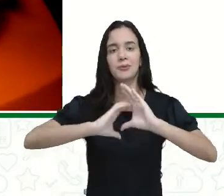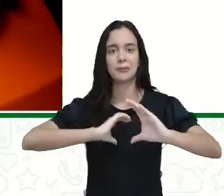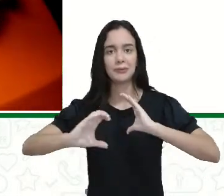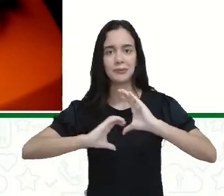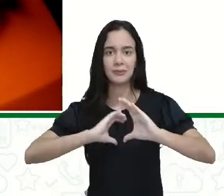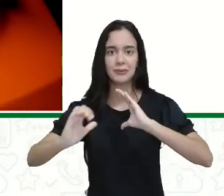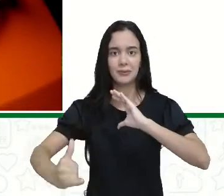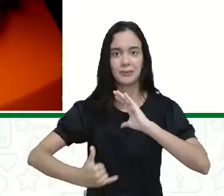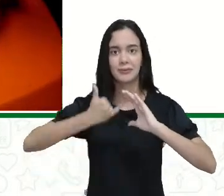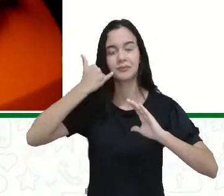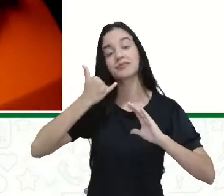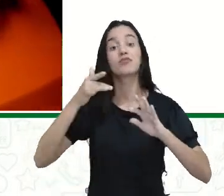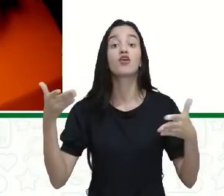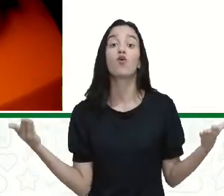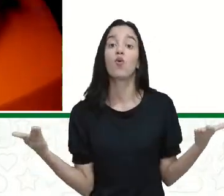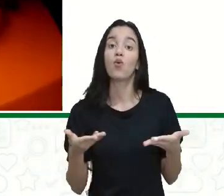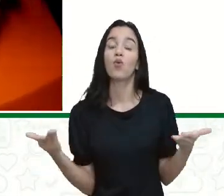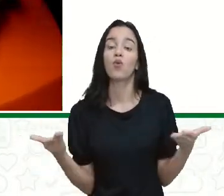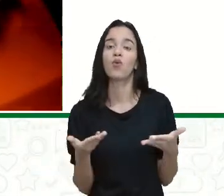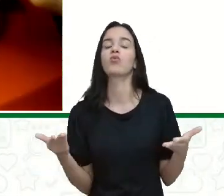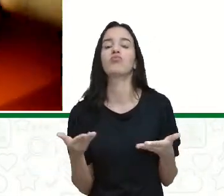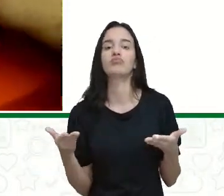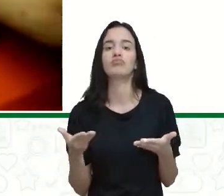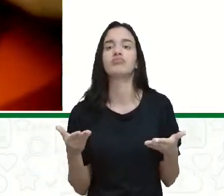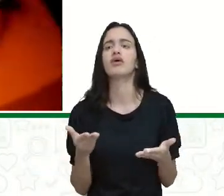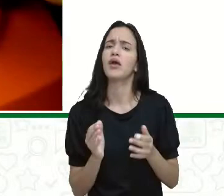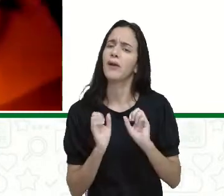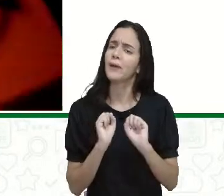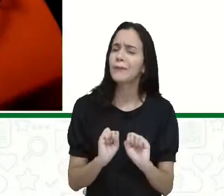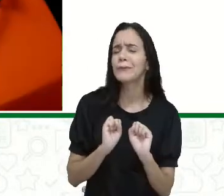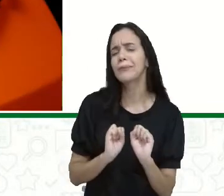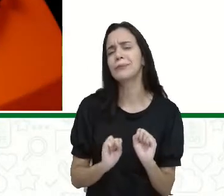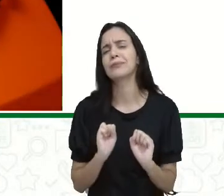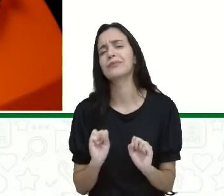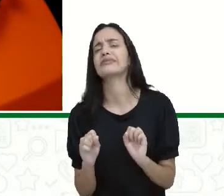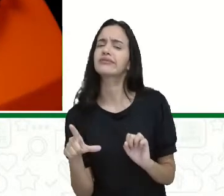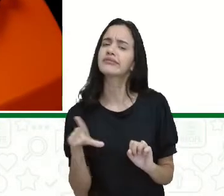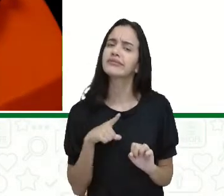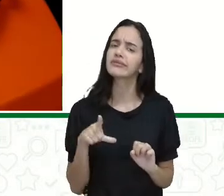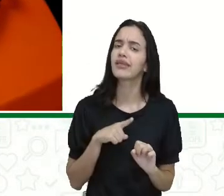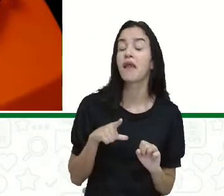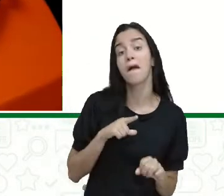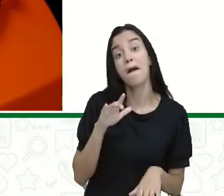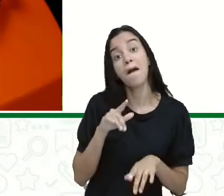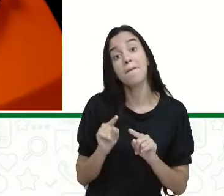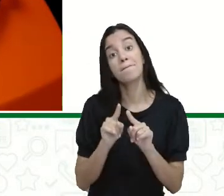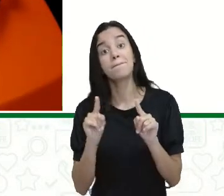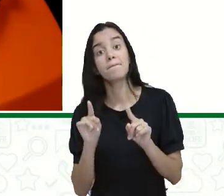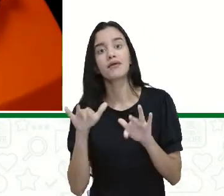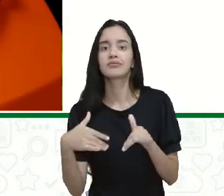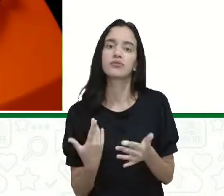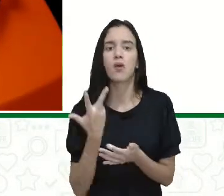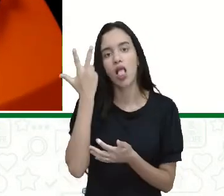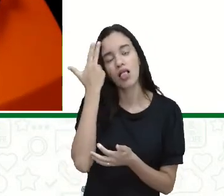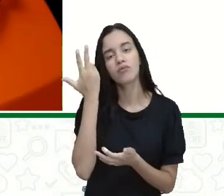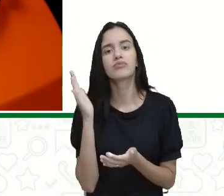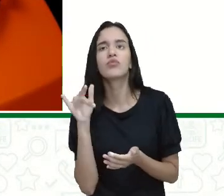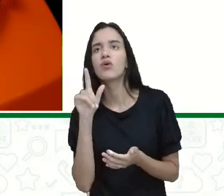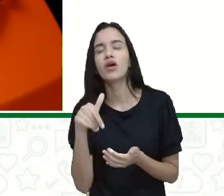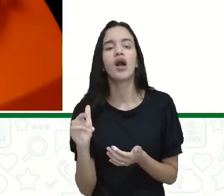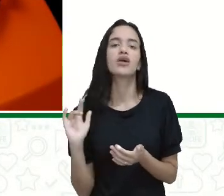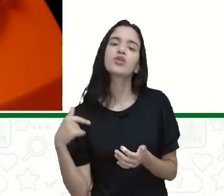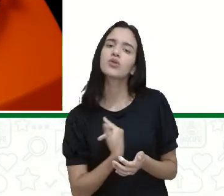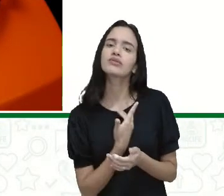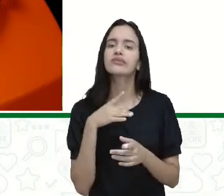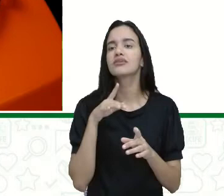do telefone. E hoje em dia, pode até ser que ainda tenha por aí, mas não é habitual. Não é habitual a